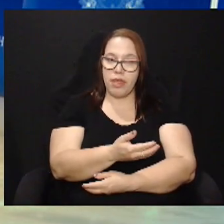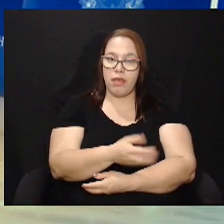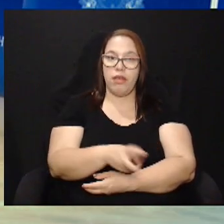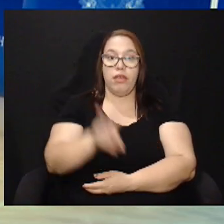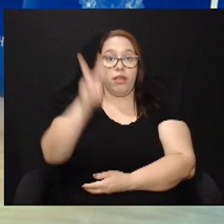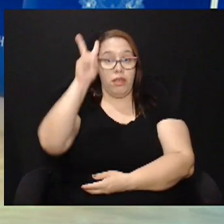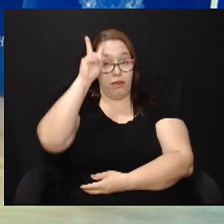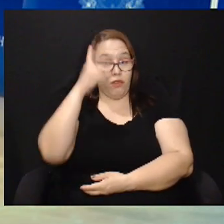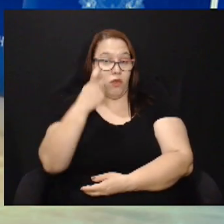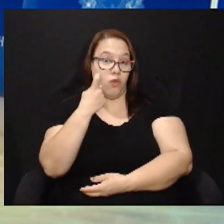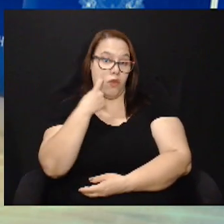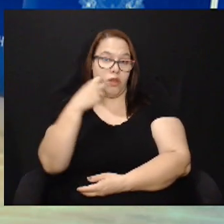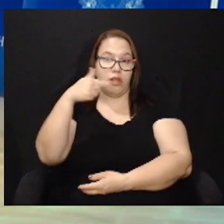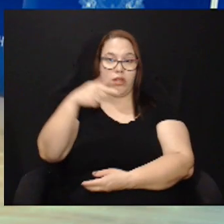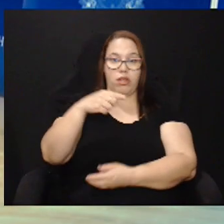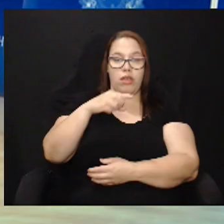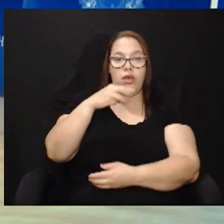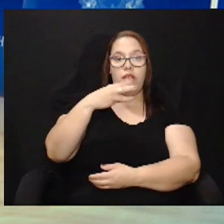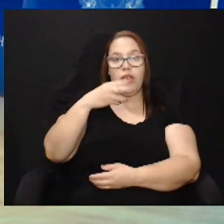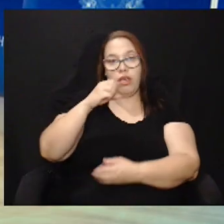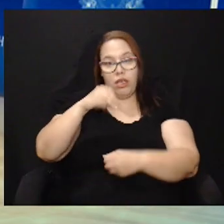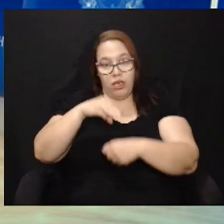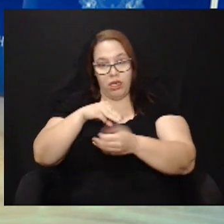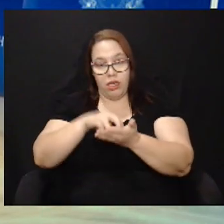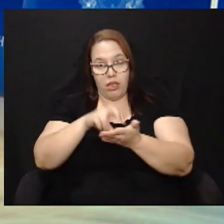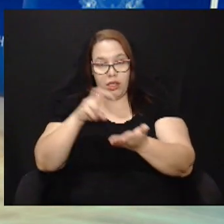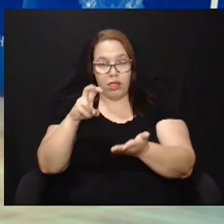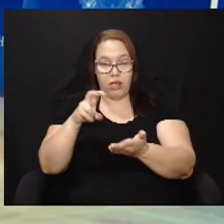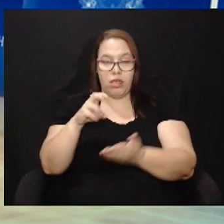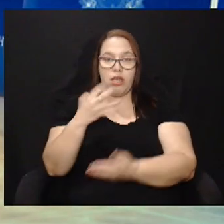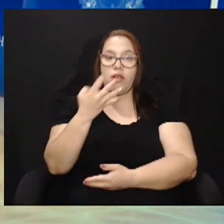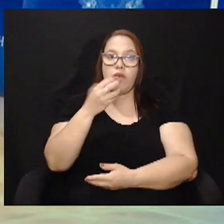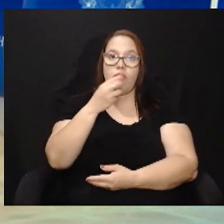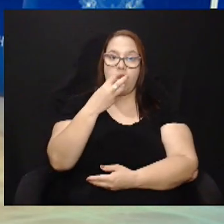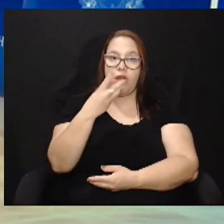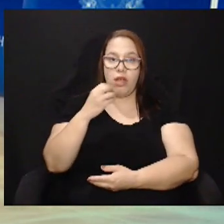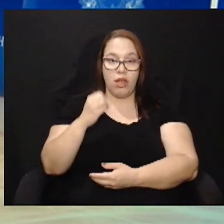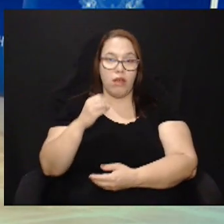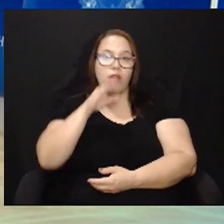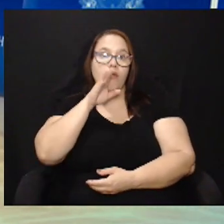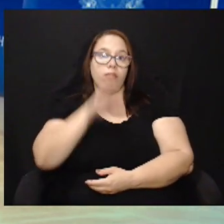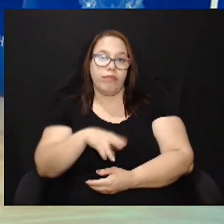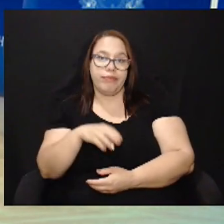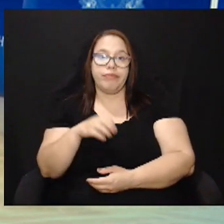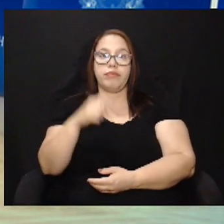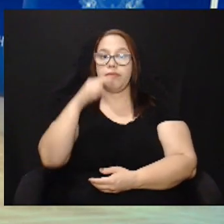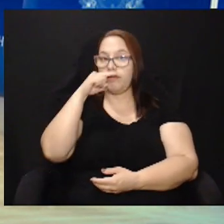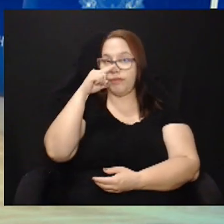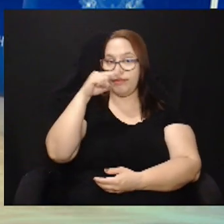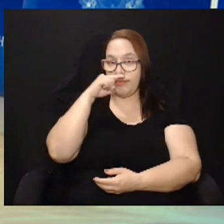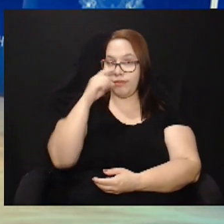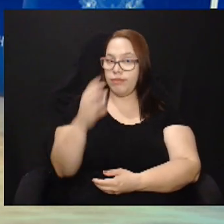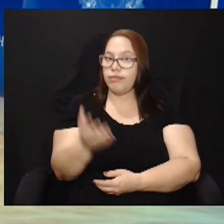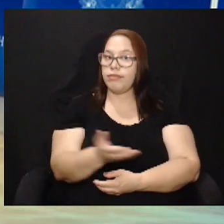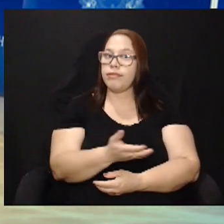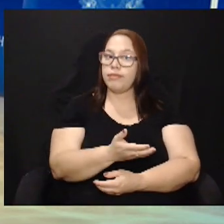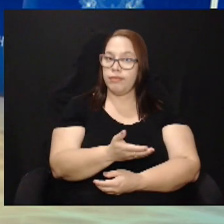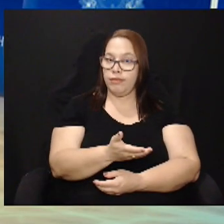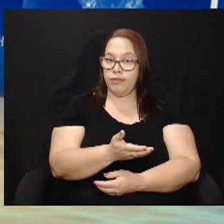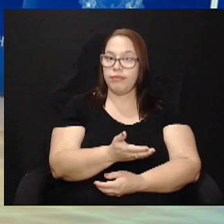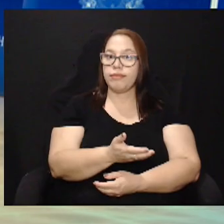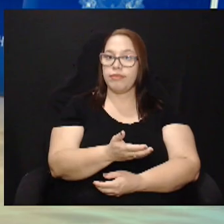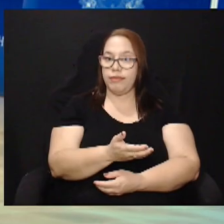das 7h30 da manhã às 4h30 da tarde. A unidade do Ouro Verde, na rua Armando Frederico Renganeschi,